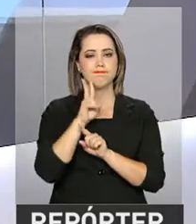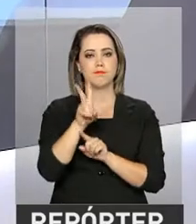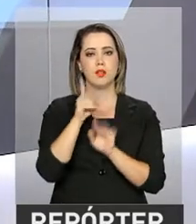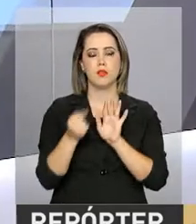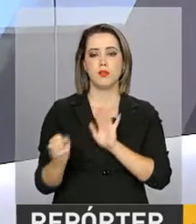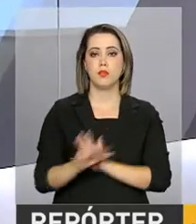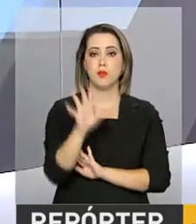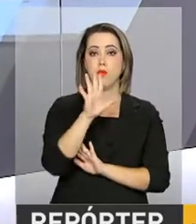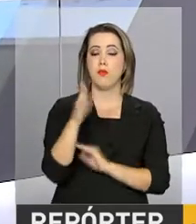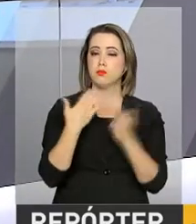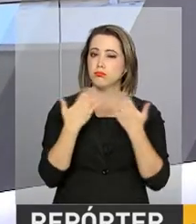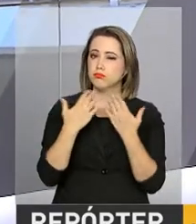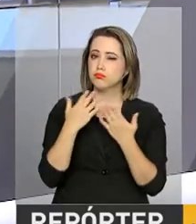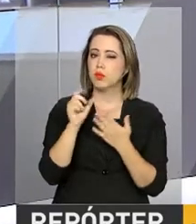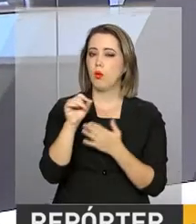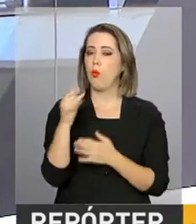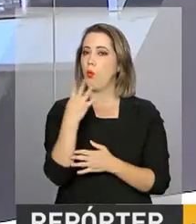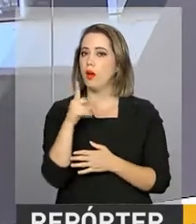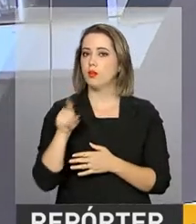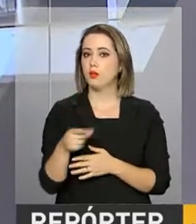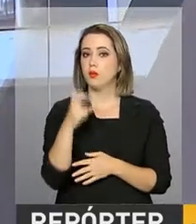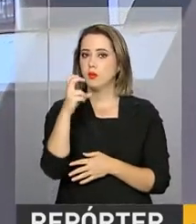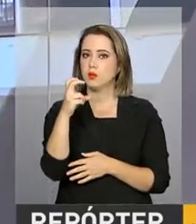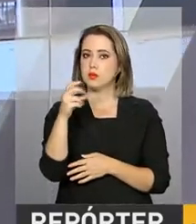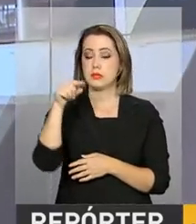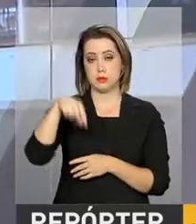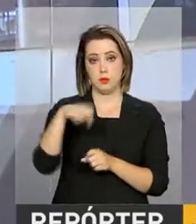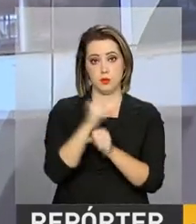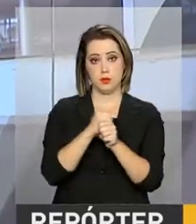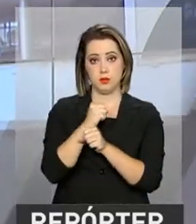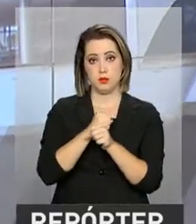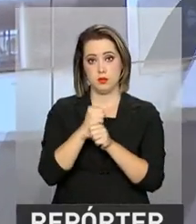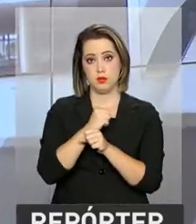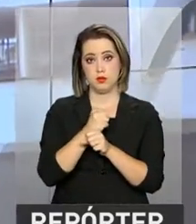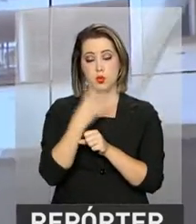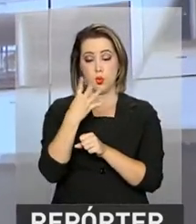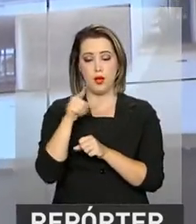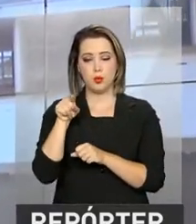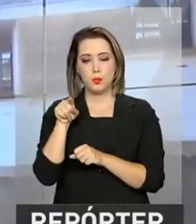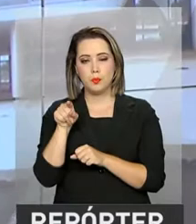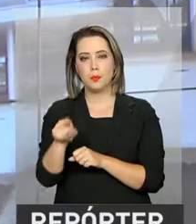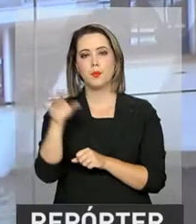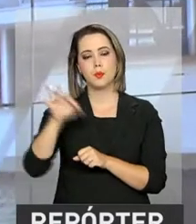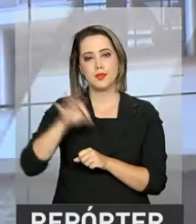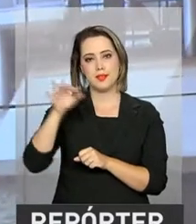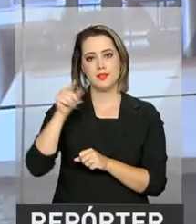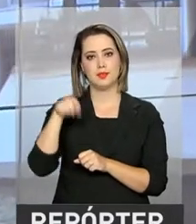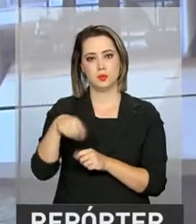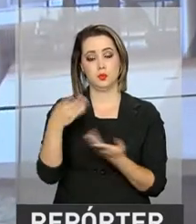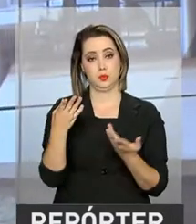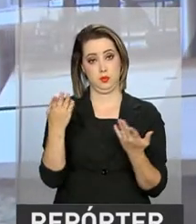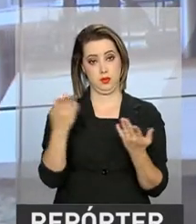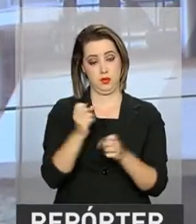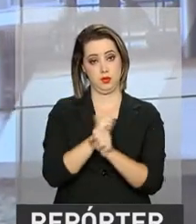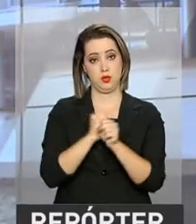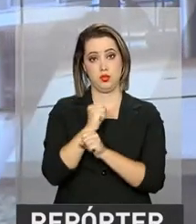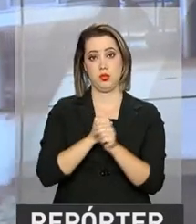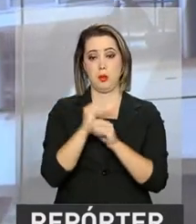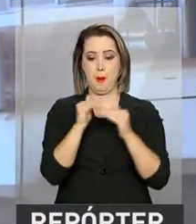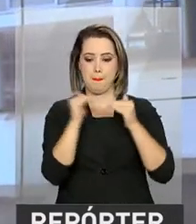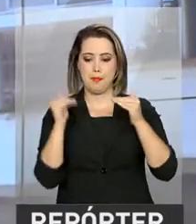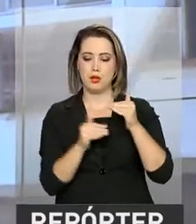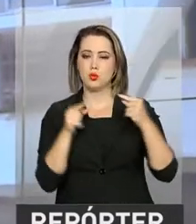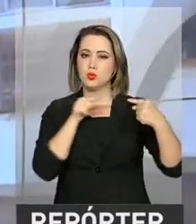de 4% ao final de 2017, ou seja, bem abaixo do centro da meta do governo, que é de